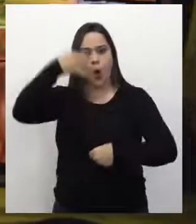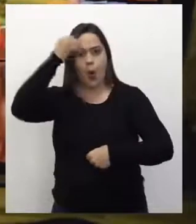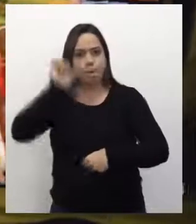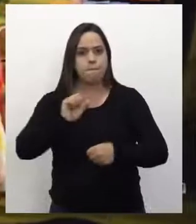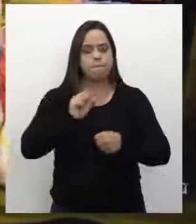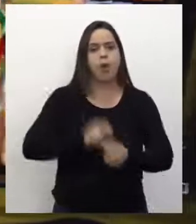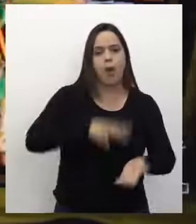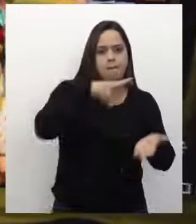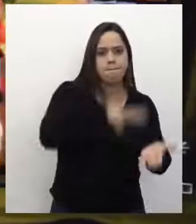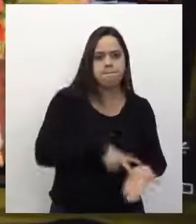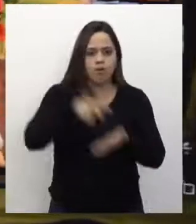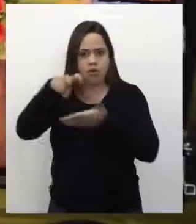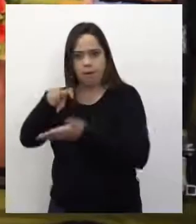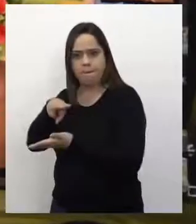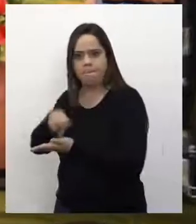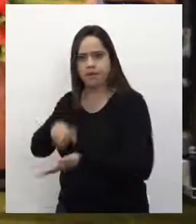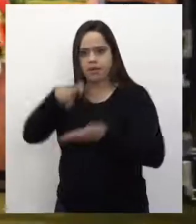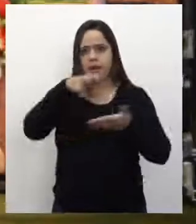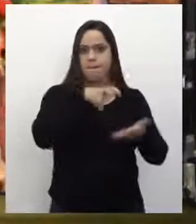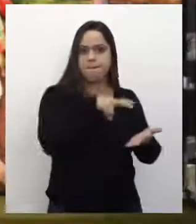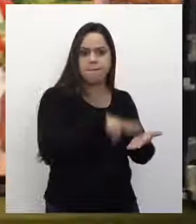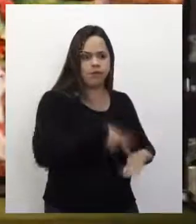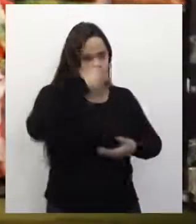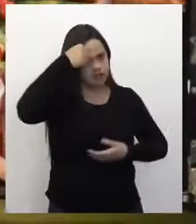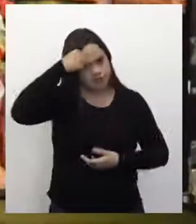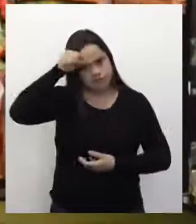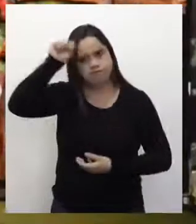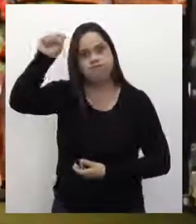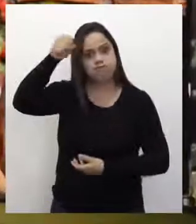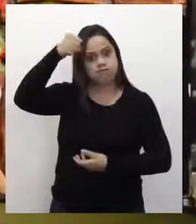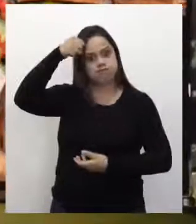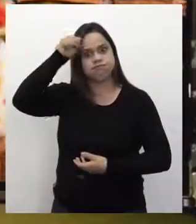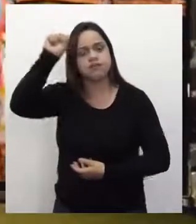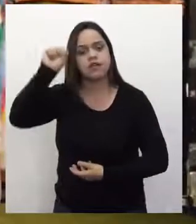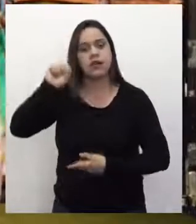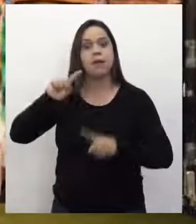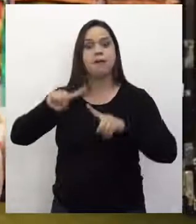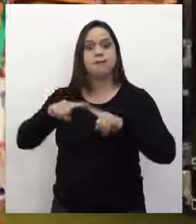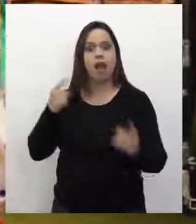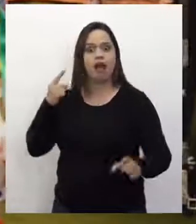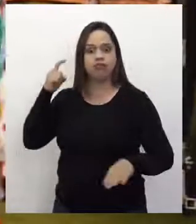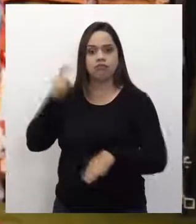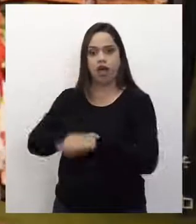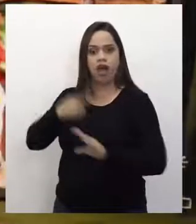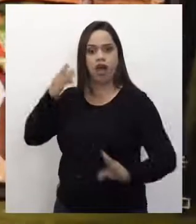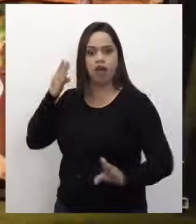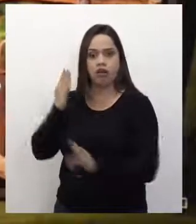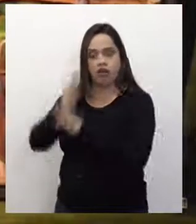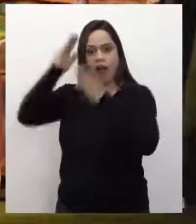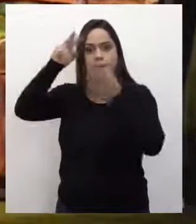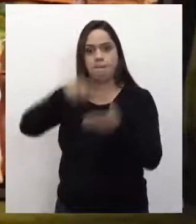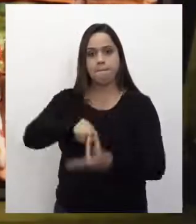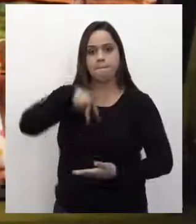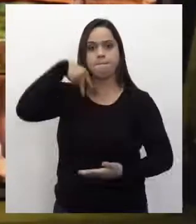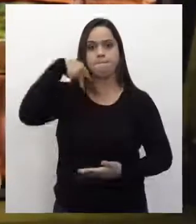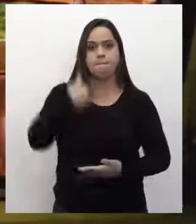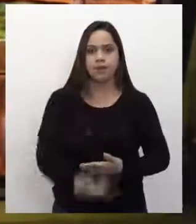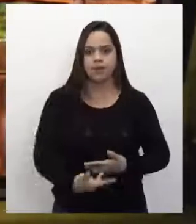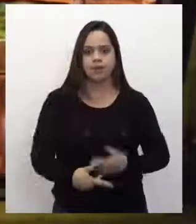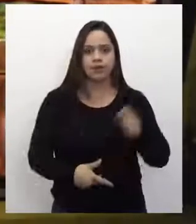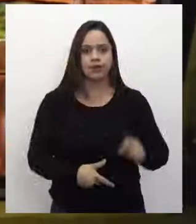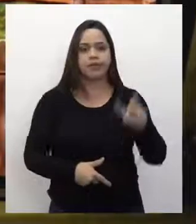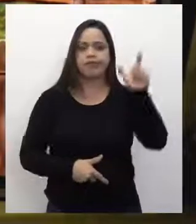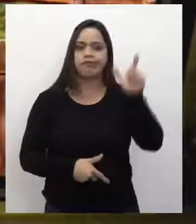lado, saltava fumaça nas ventas. Mas na hora derradeira, que o bicho ia morrer, capataz